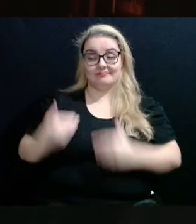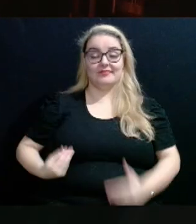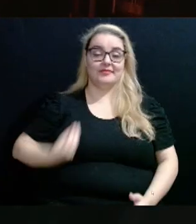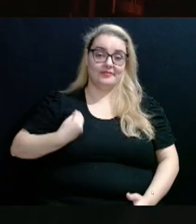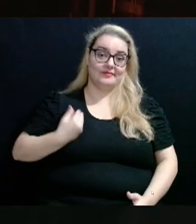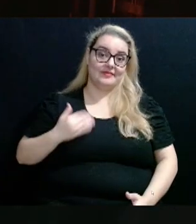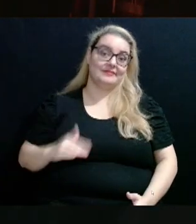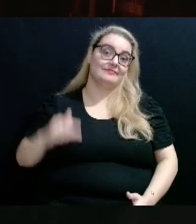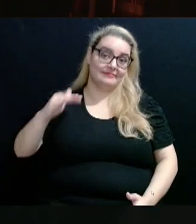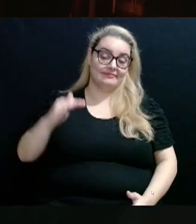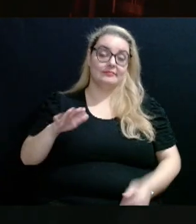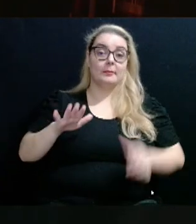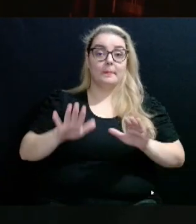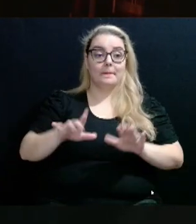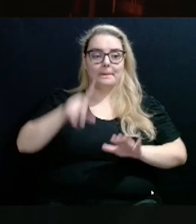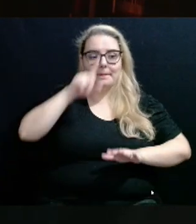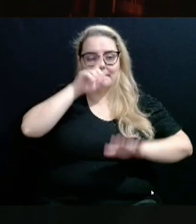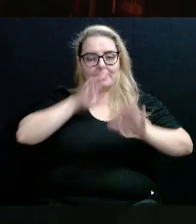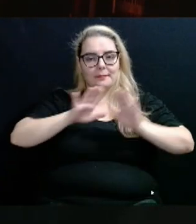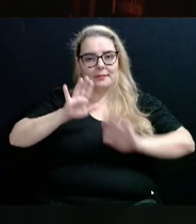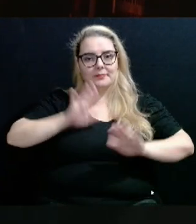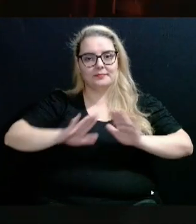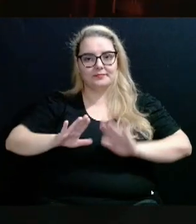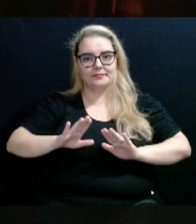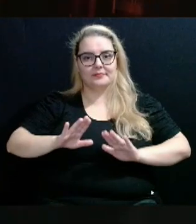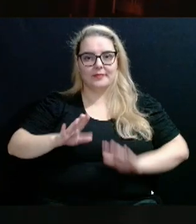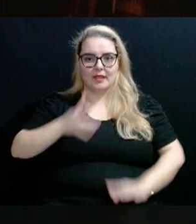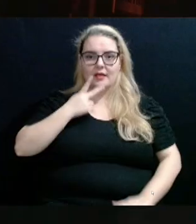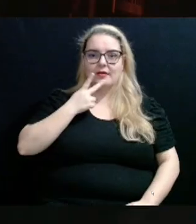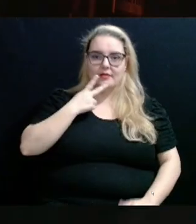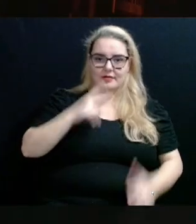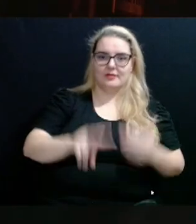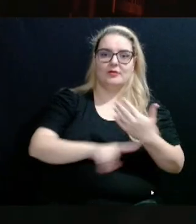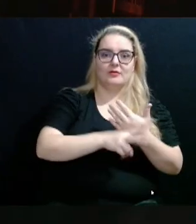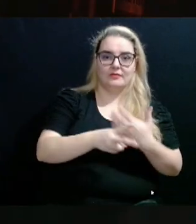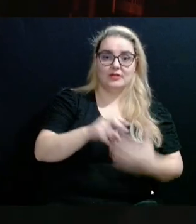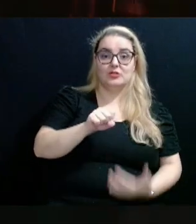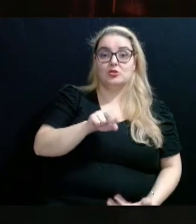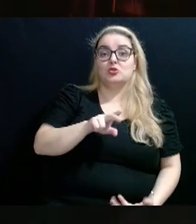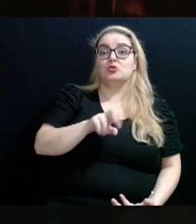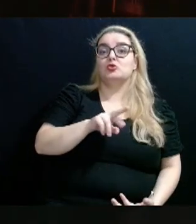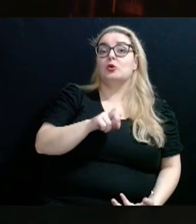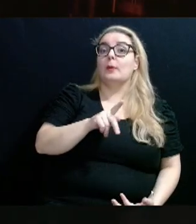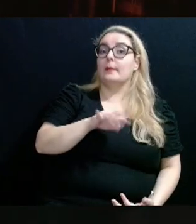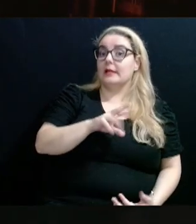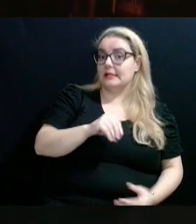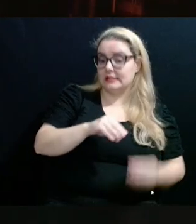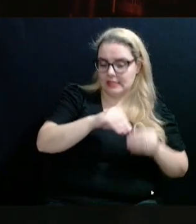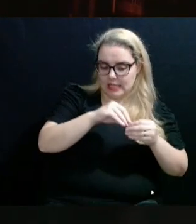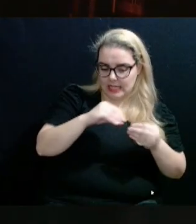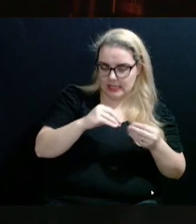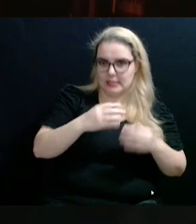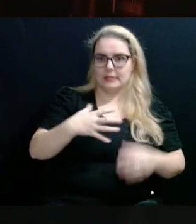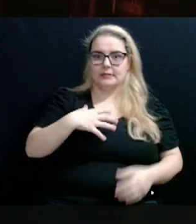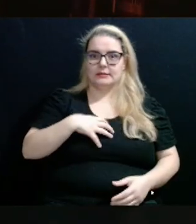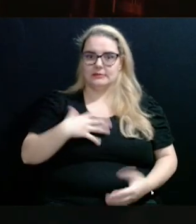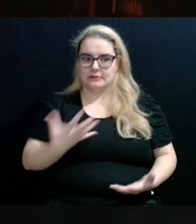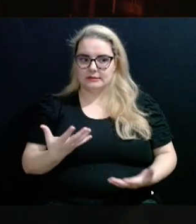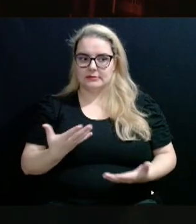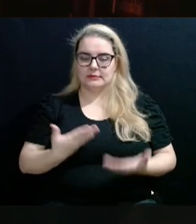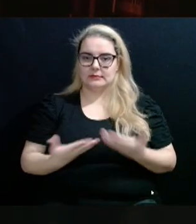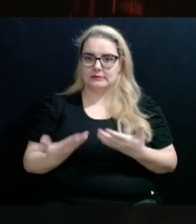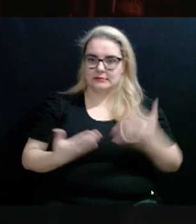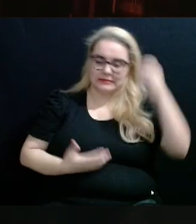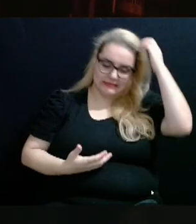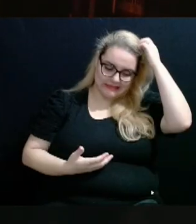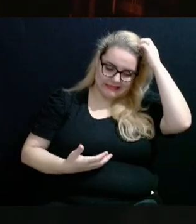Você percebeu que eu falei do efeito surpresa, né? Dos pacotes, que tem aí aquela sensação também com os jogos que envolve os jogos